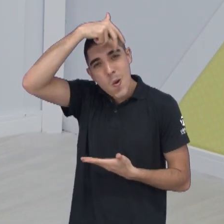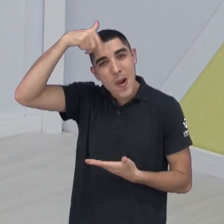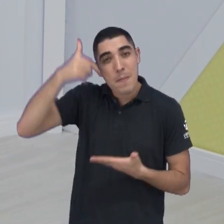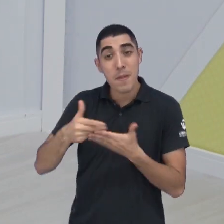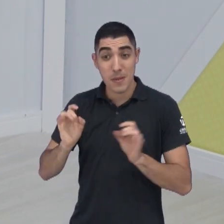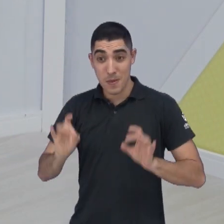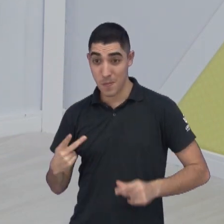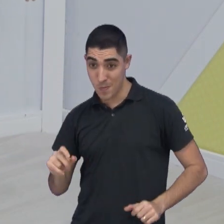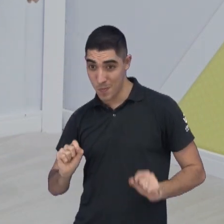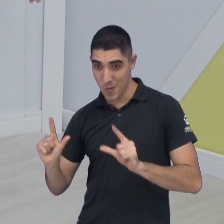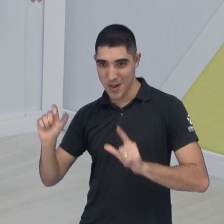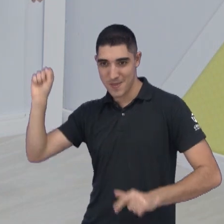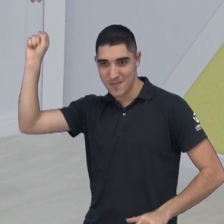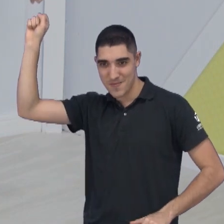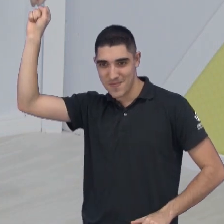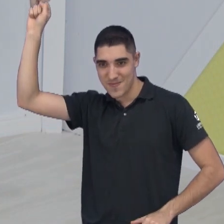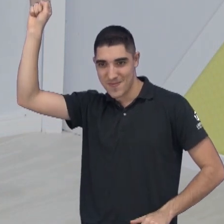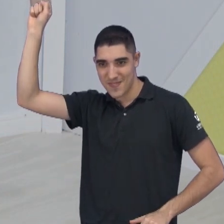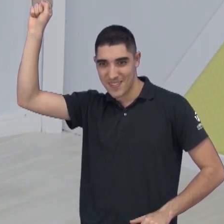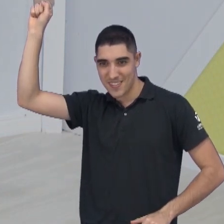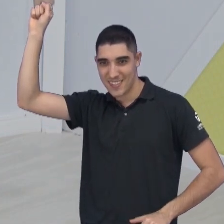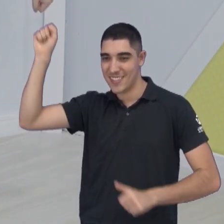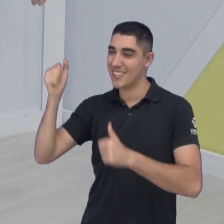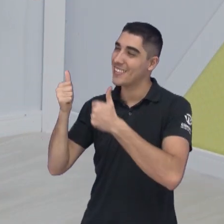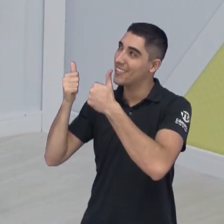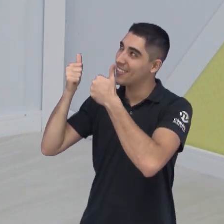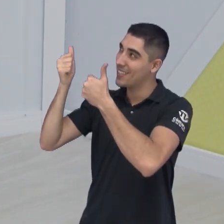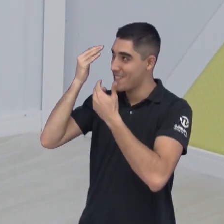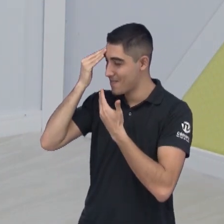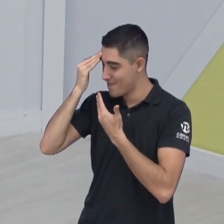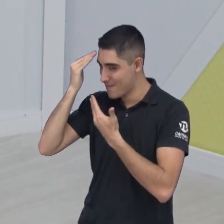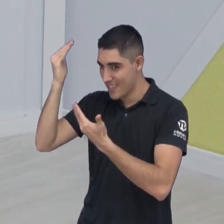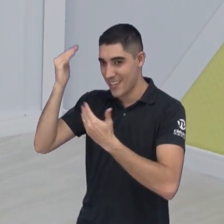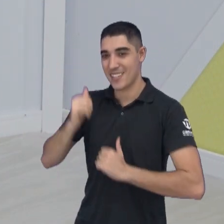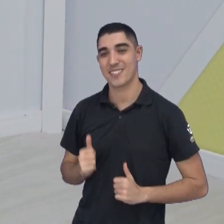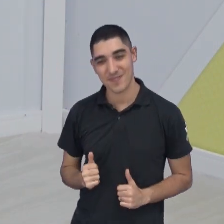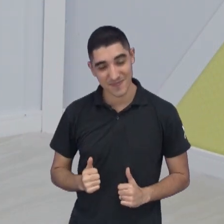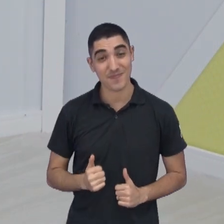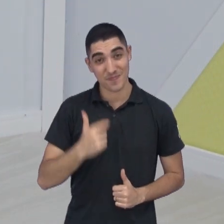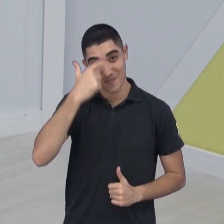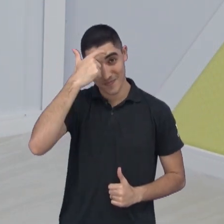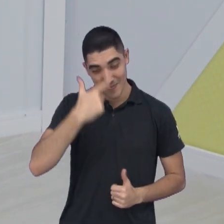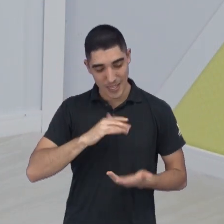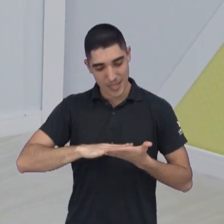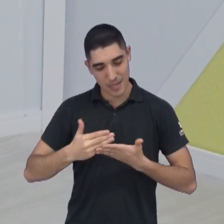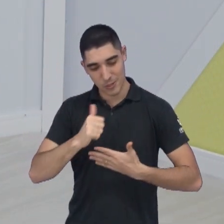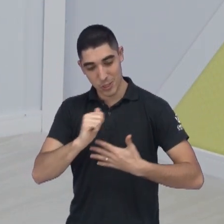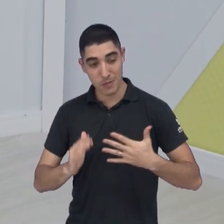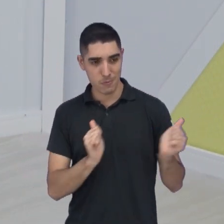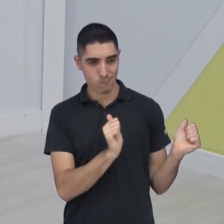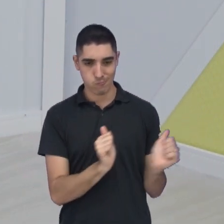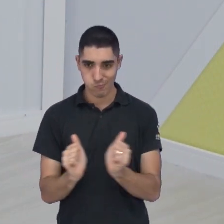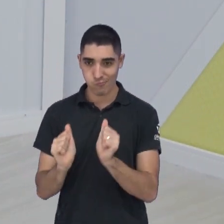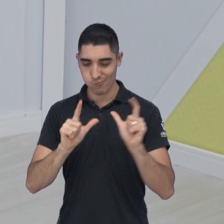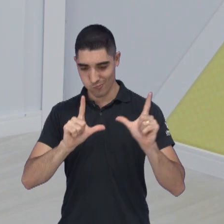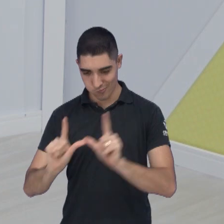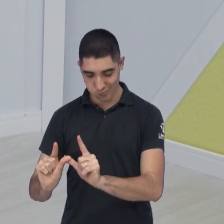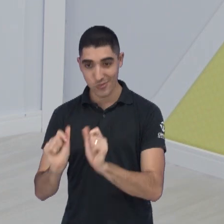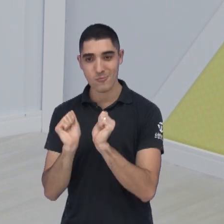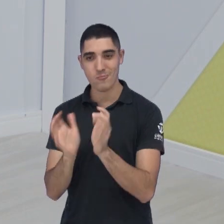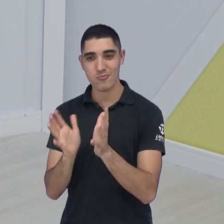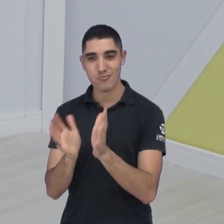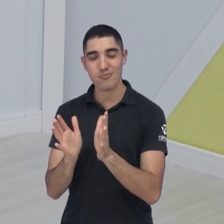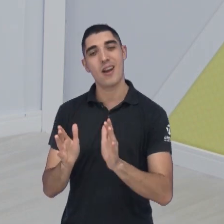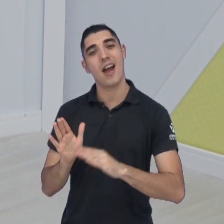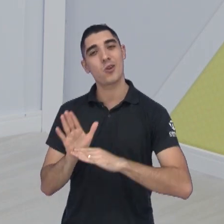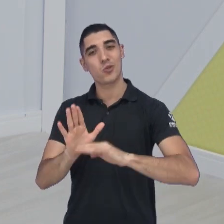mascotinho da Hora do Esporte. Luizão, aqui seja sempre bem-vindo, nosso querido Luizão, sempre levando a informação para a comunidade